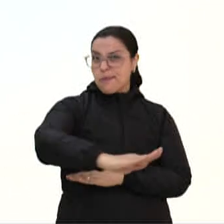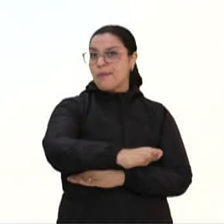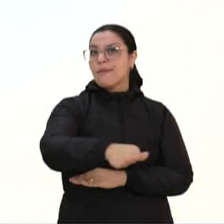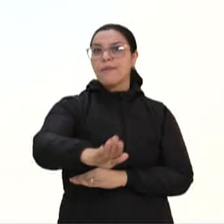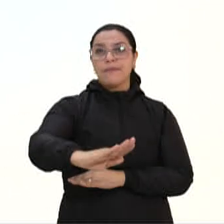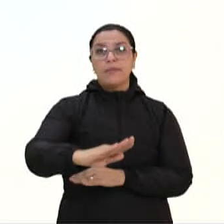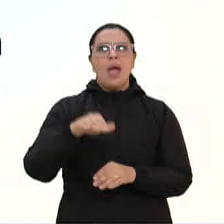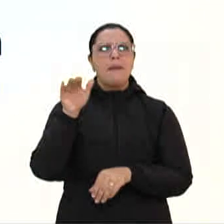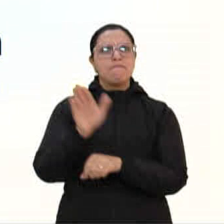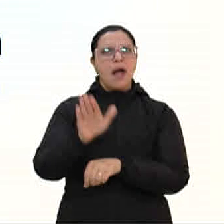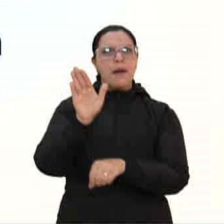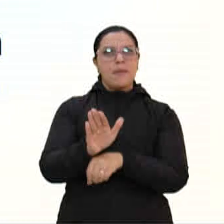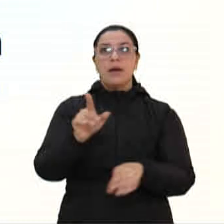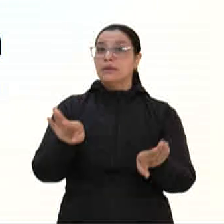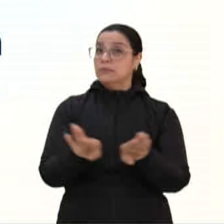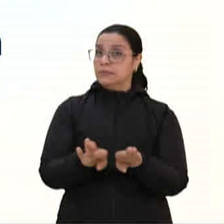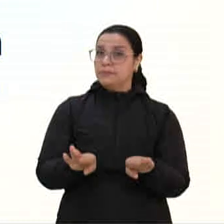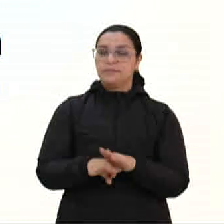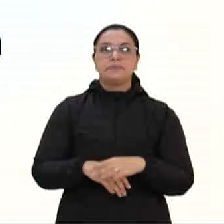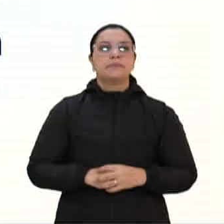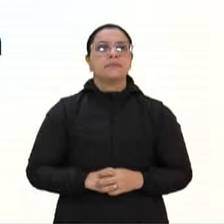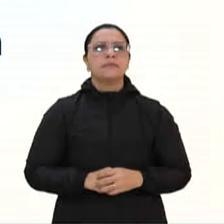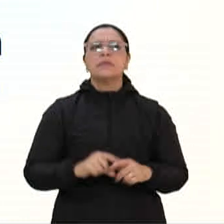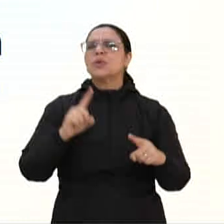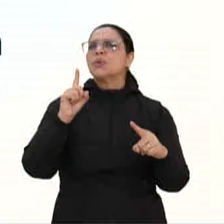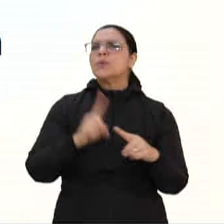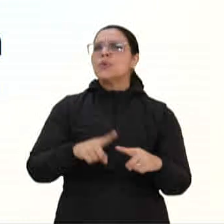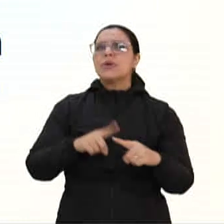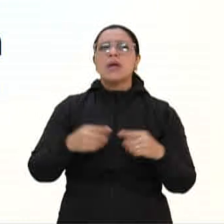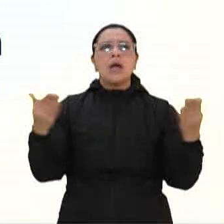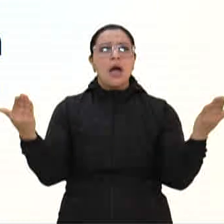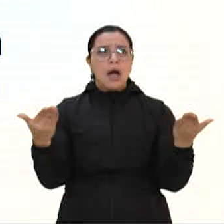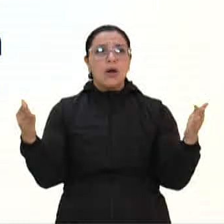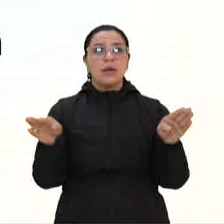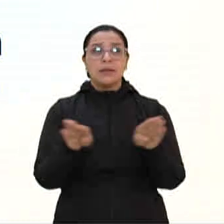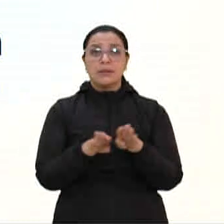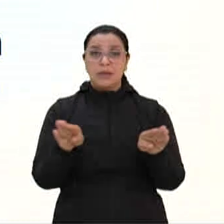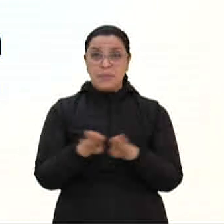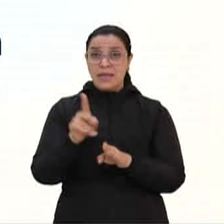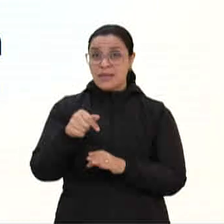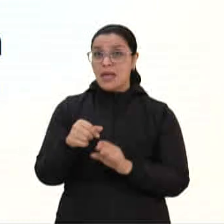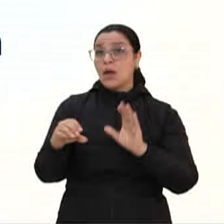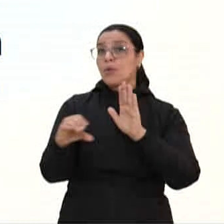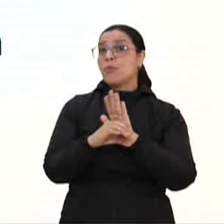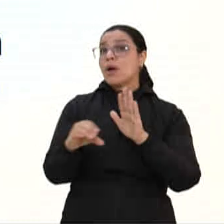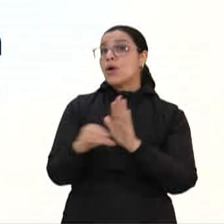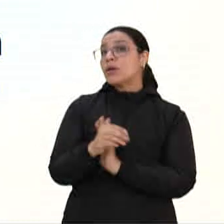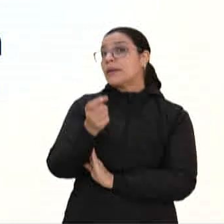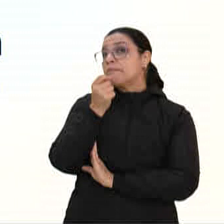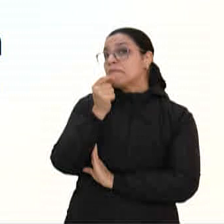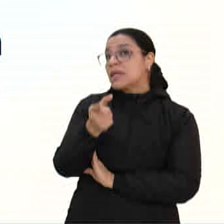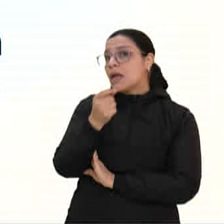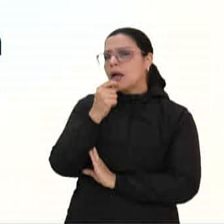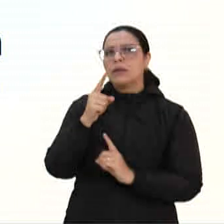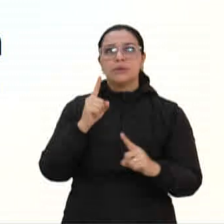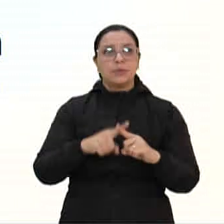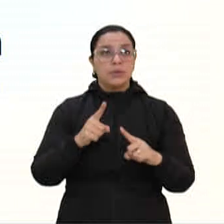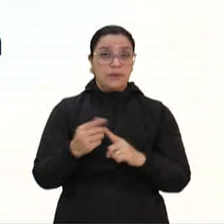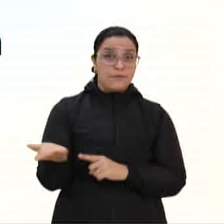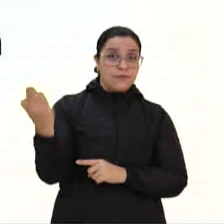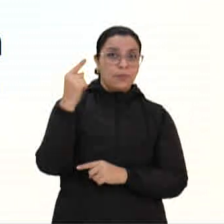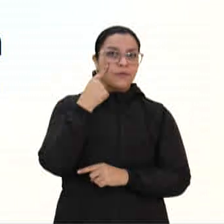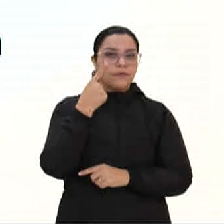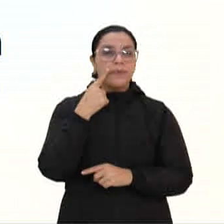cortadas súbitas, buzinas. Por que esta é uma crônica humorística? Bora